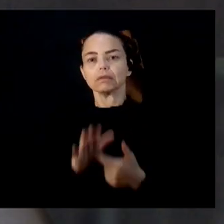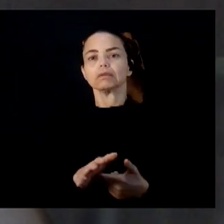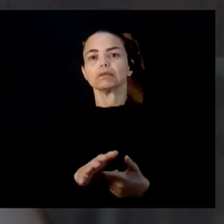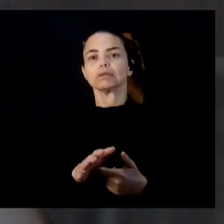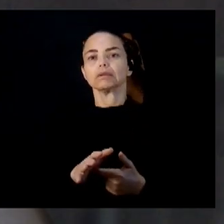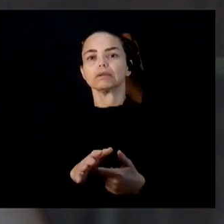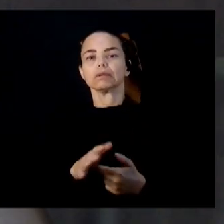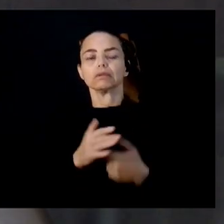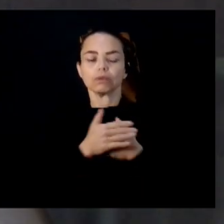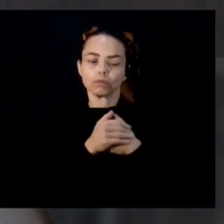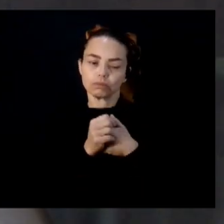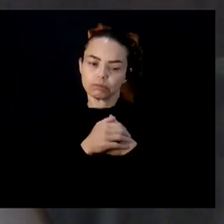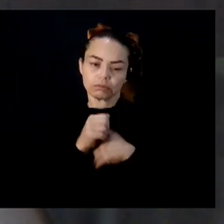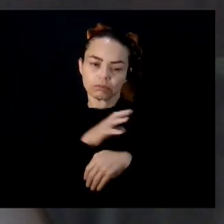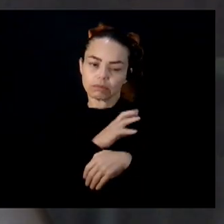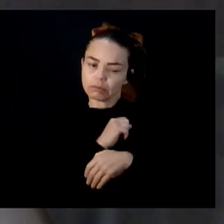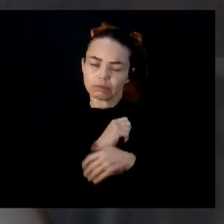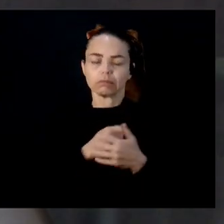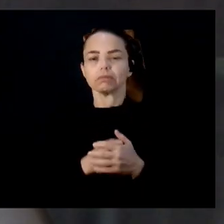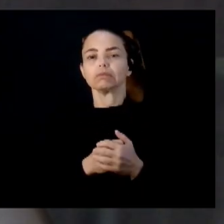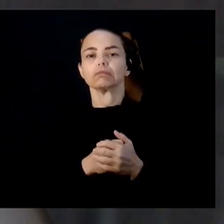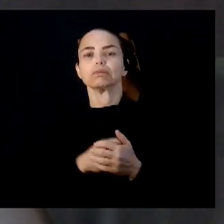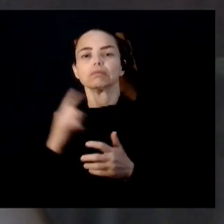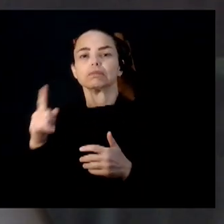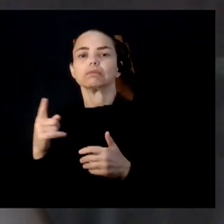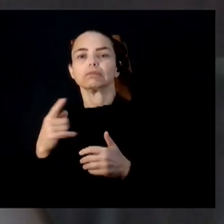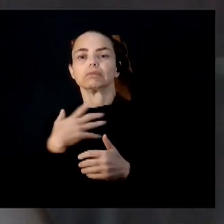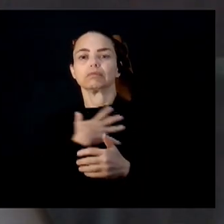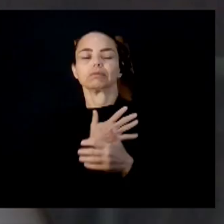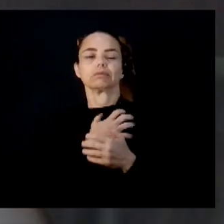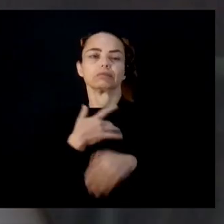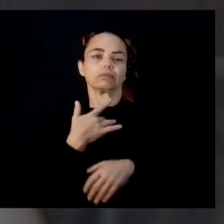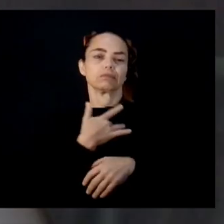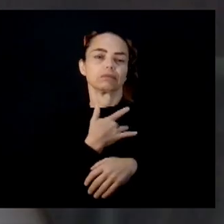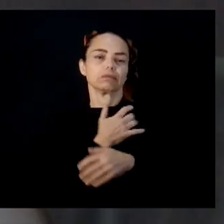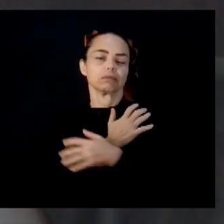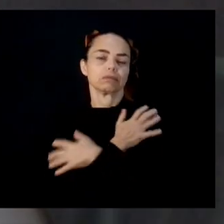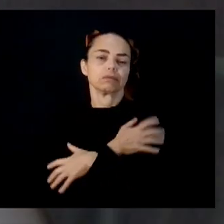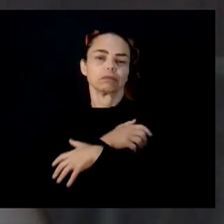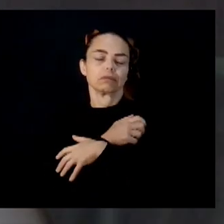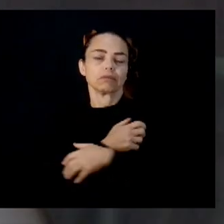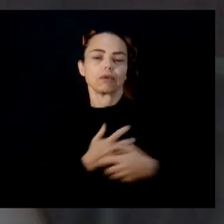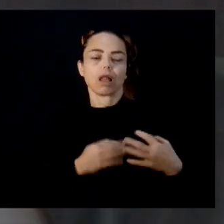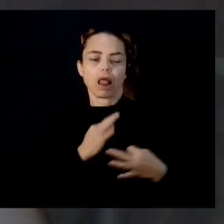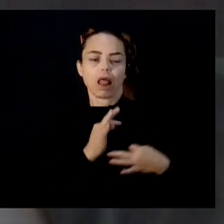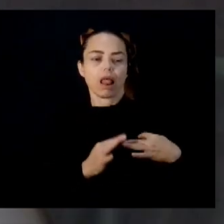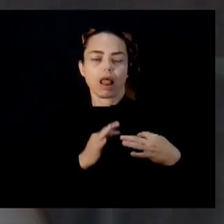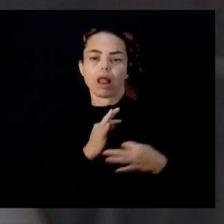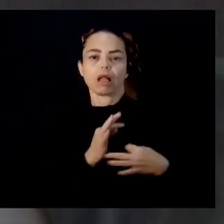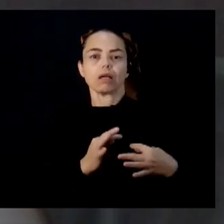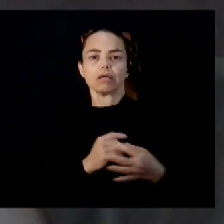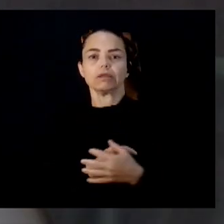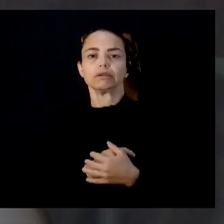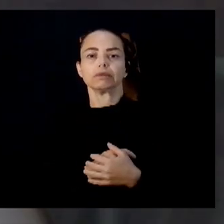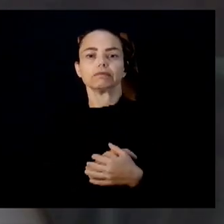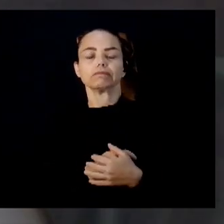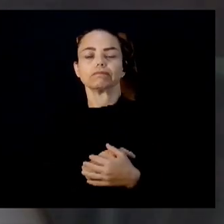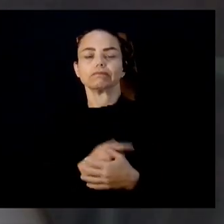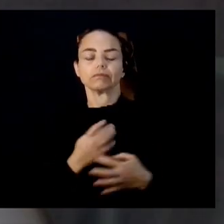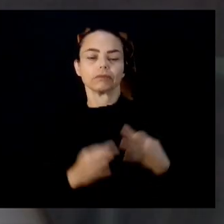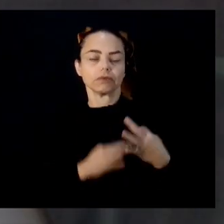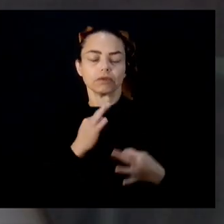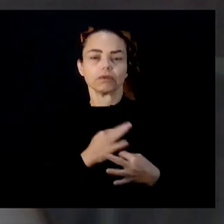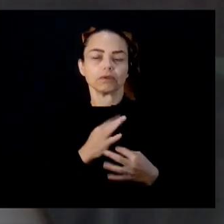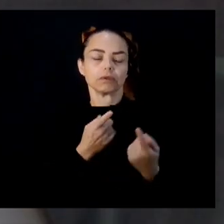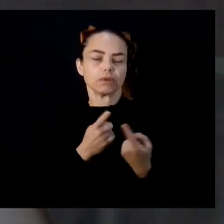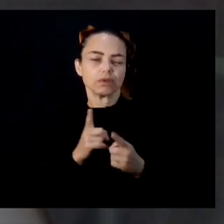de amor. Pode ser que um outro toque seja mais excitante. Então, qual que é o toque que excita? Qual é o tipo de